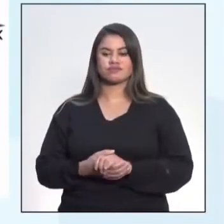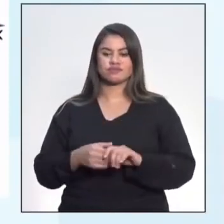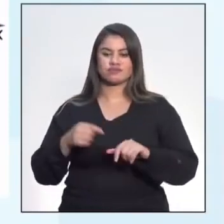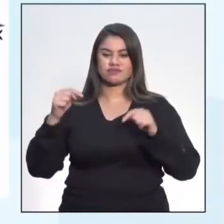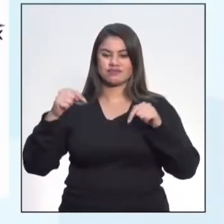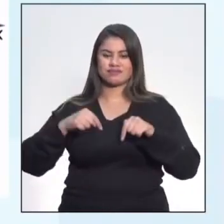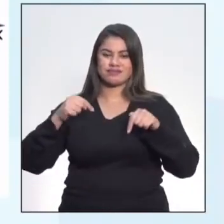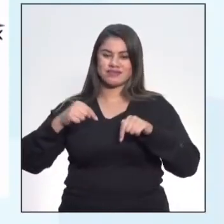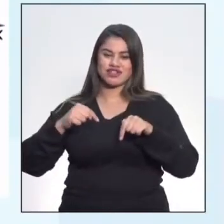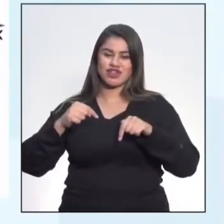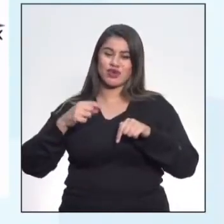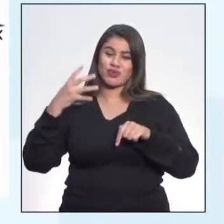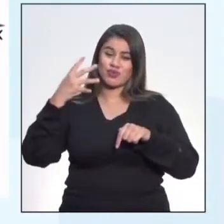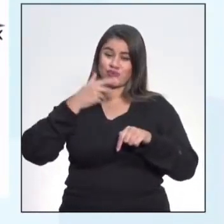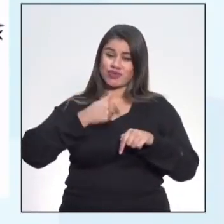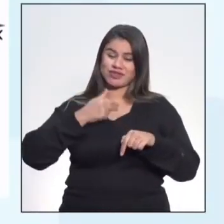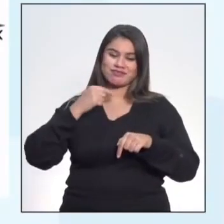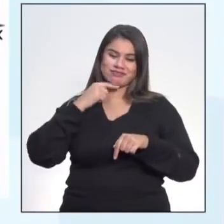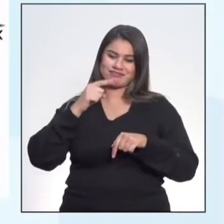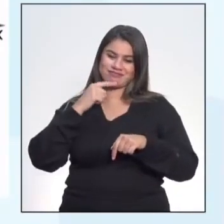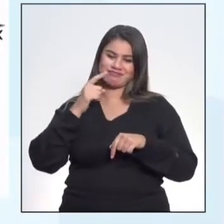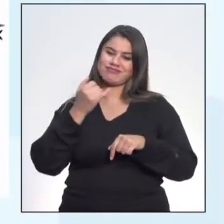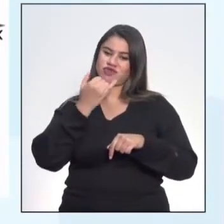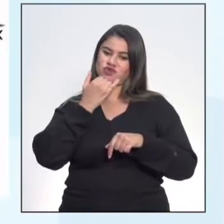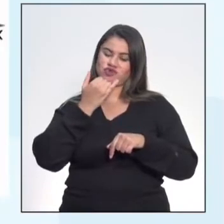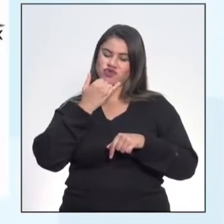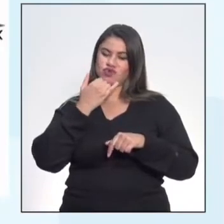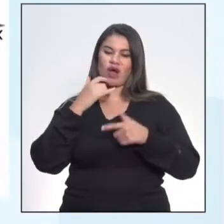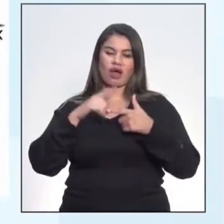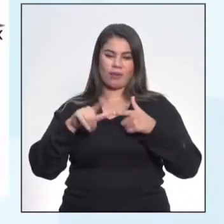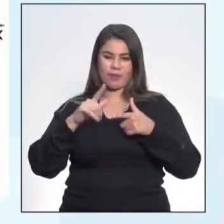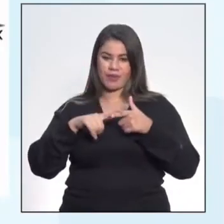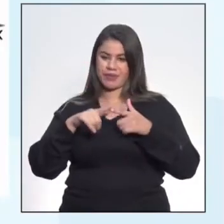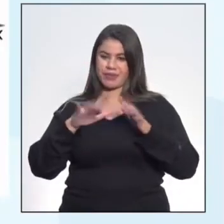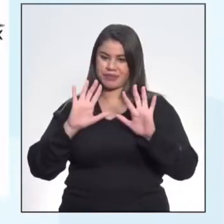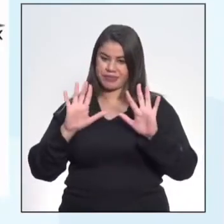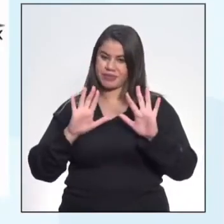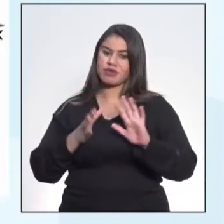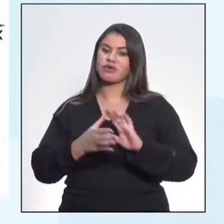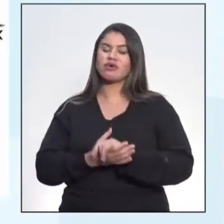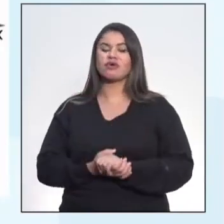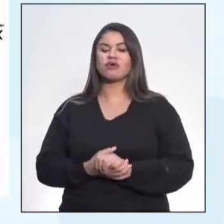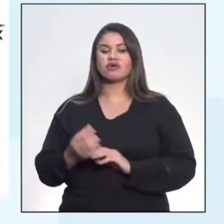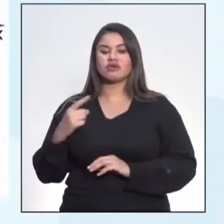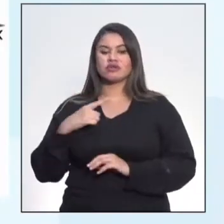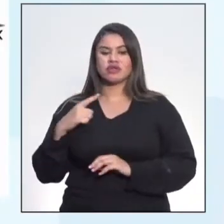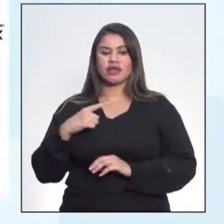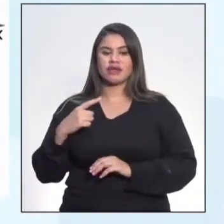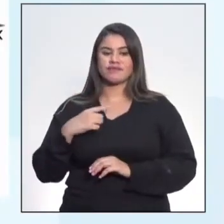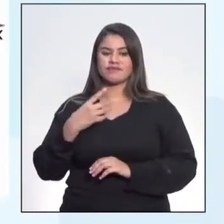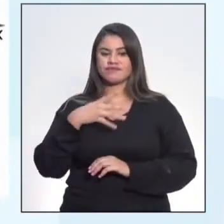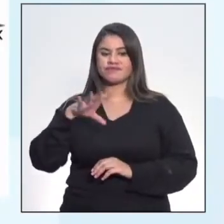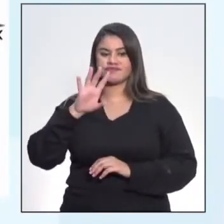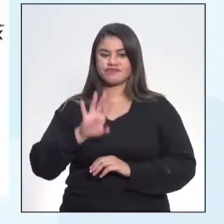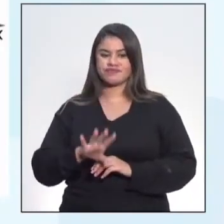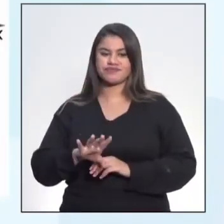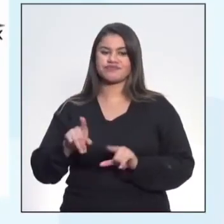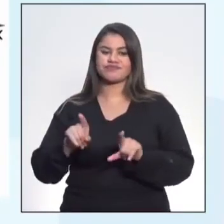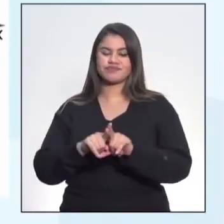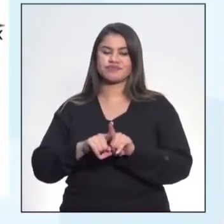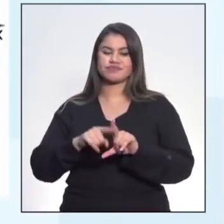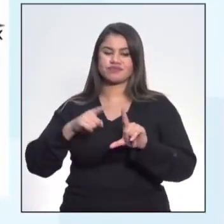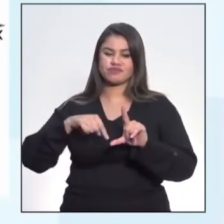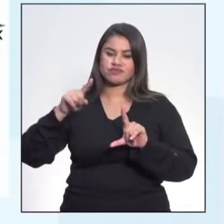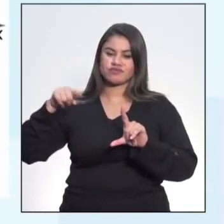não vai ficar tão bonito quanto está aí, tá bom? Não tem problema. Então, se vocês perceberem, aí a gente tem uma tabela e depois a gente tem o